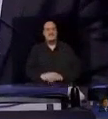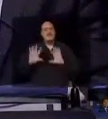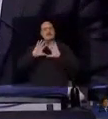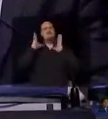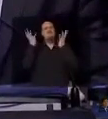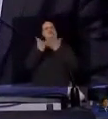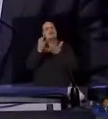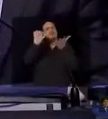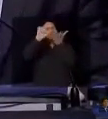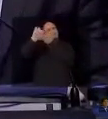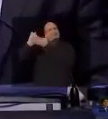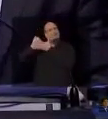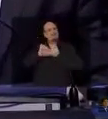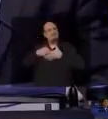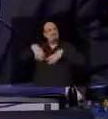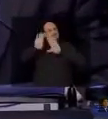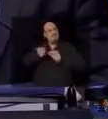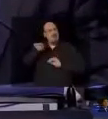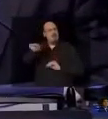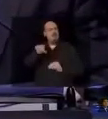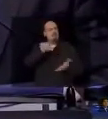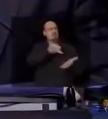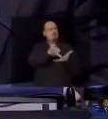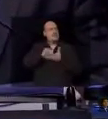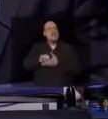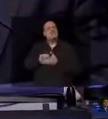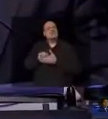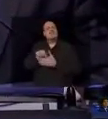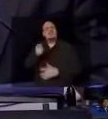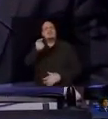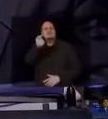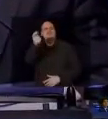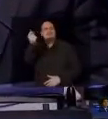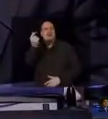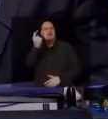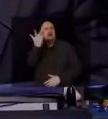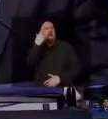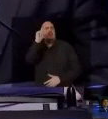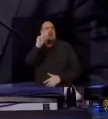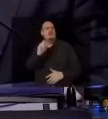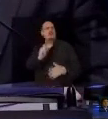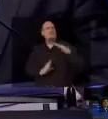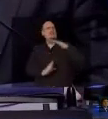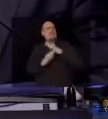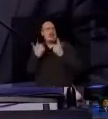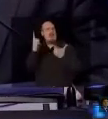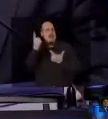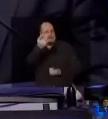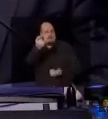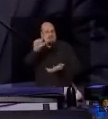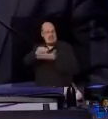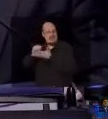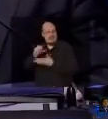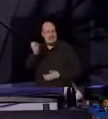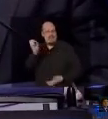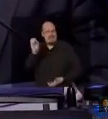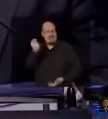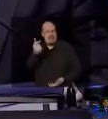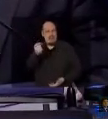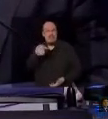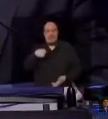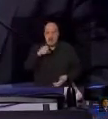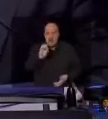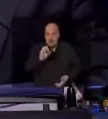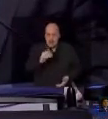é nas nessas eleições né entrando com dinheiro indiretamente enfim tá porque não posso